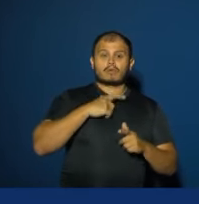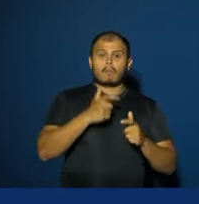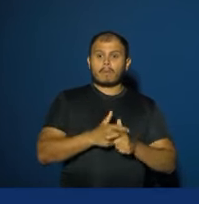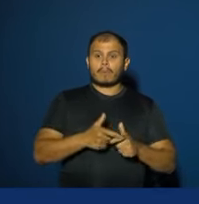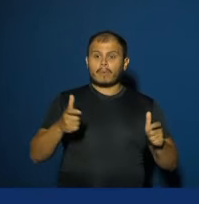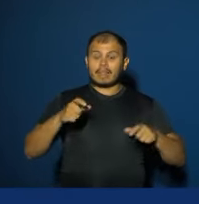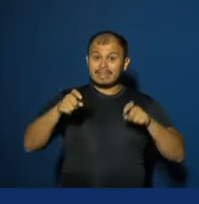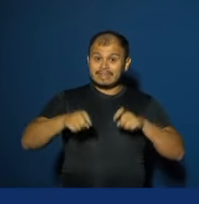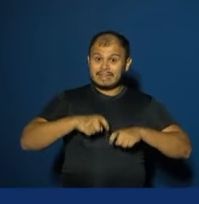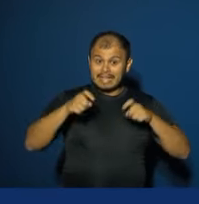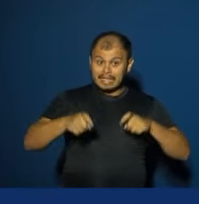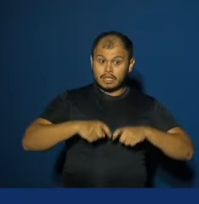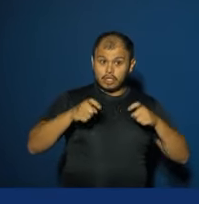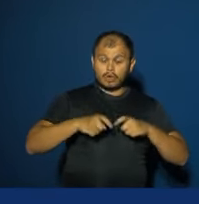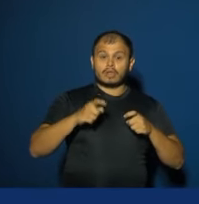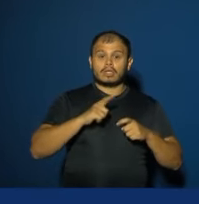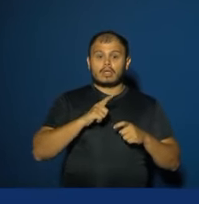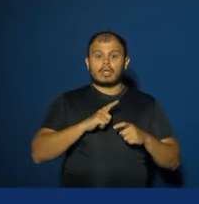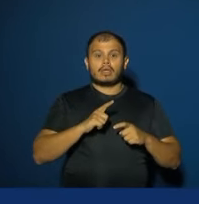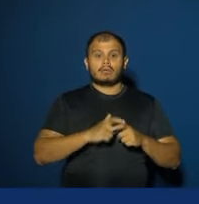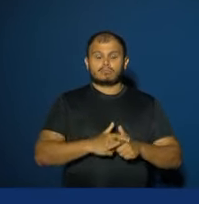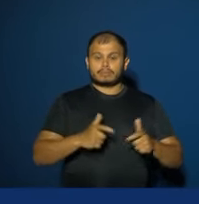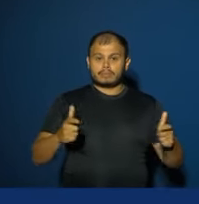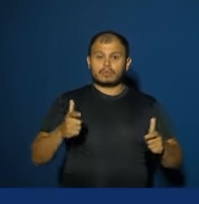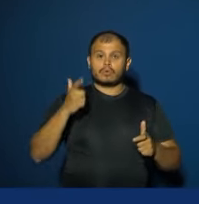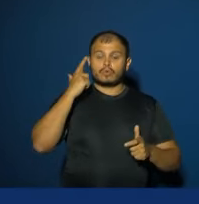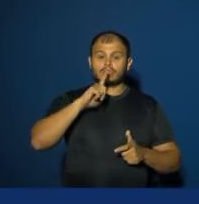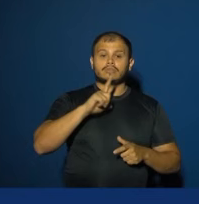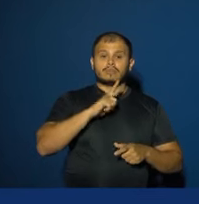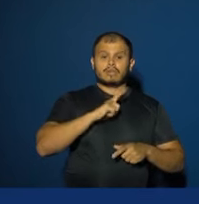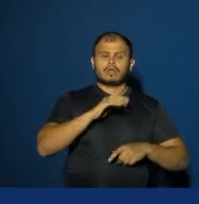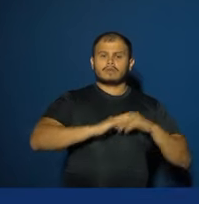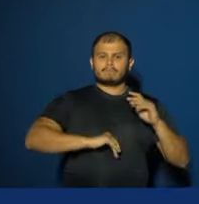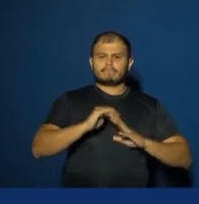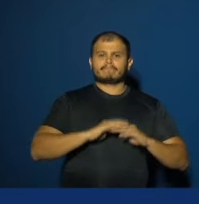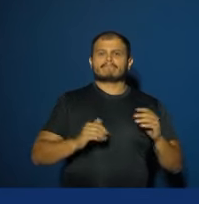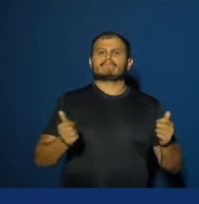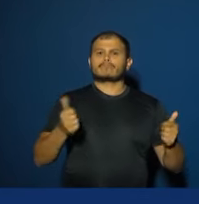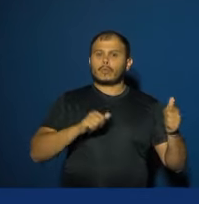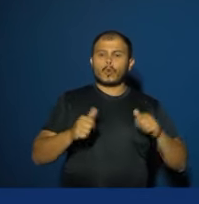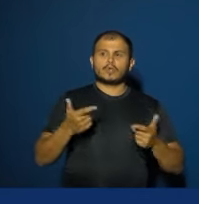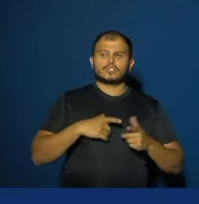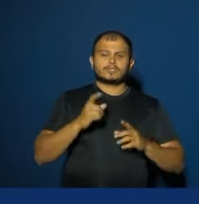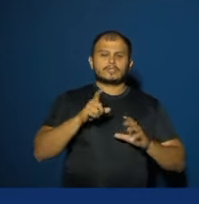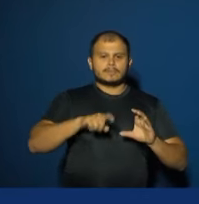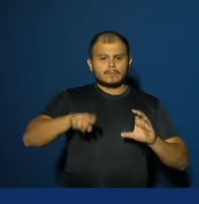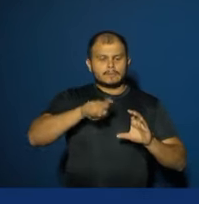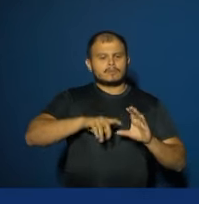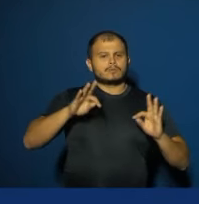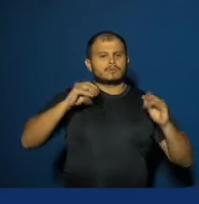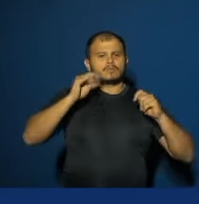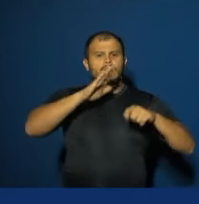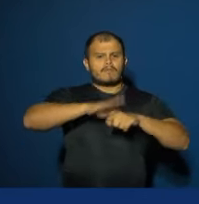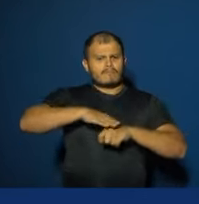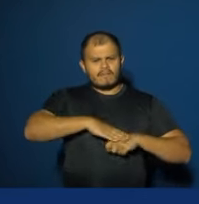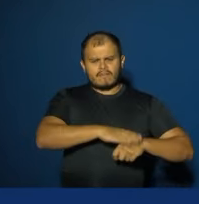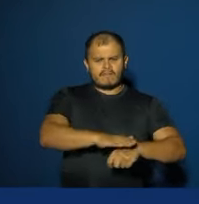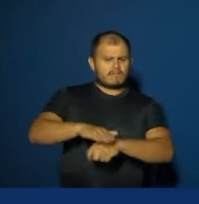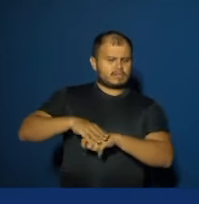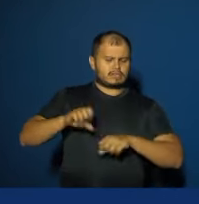nasceu fisicamente Não nascemos conseguiu ter laboratório digital hoje a gente desenvolve todo o nosso